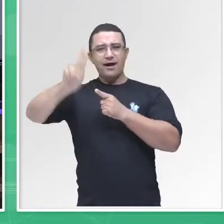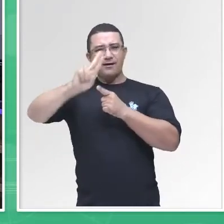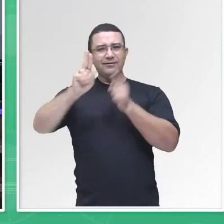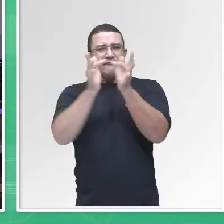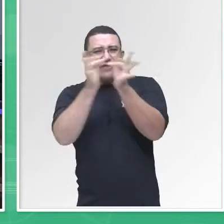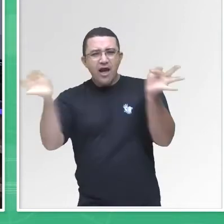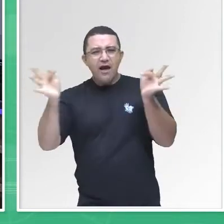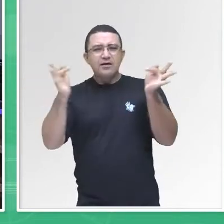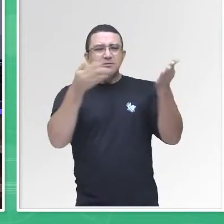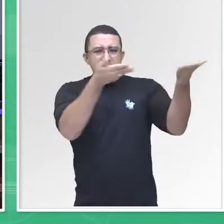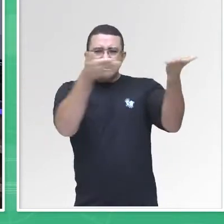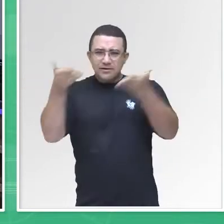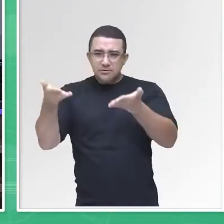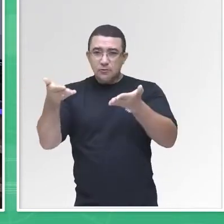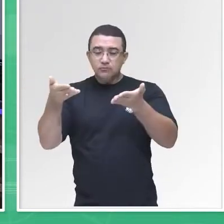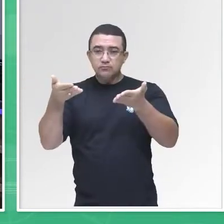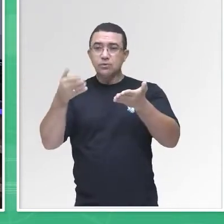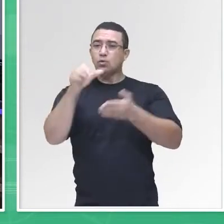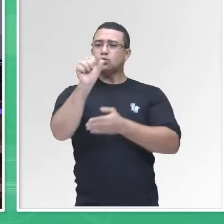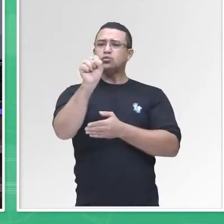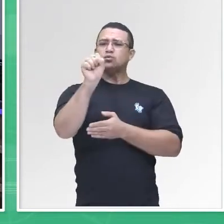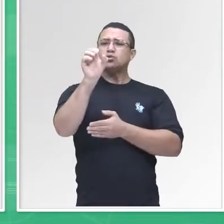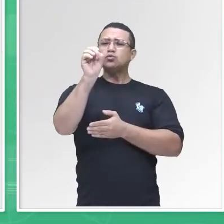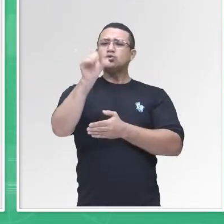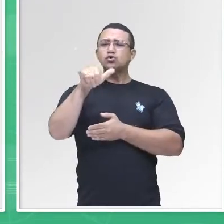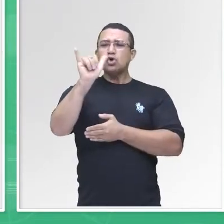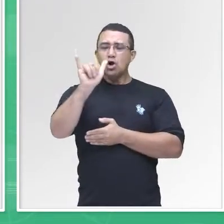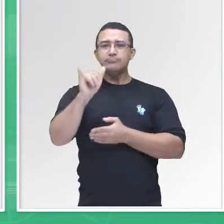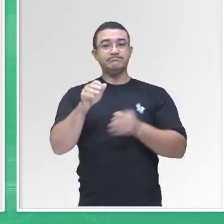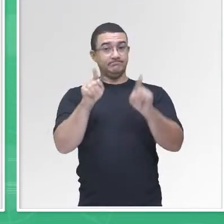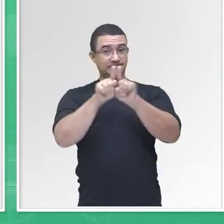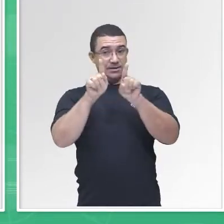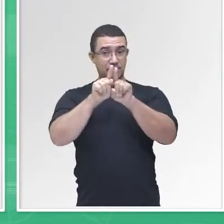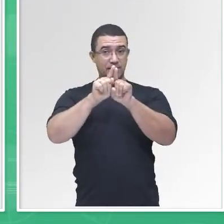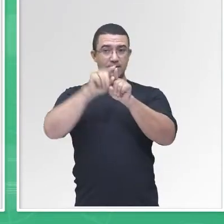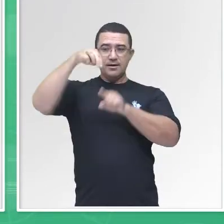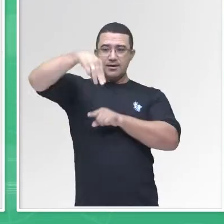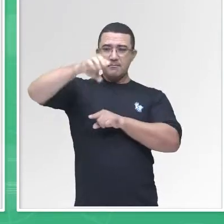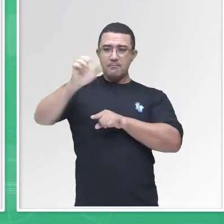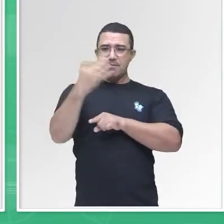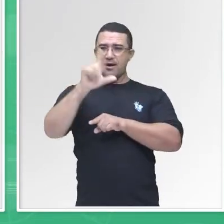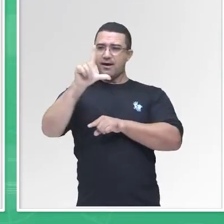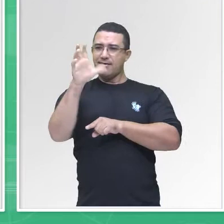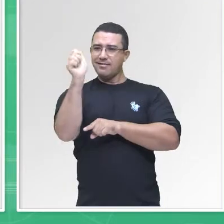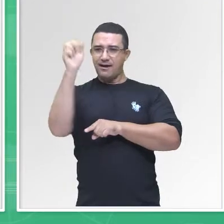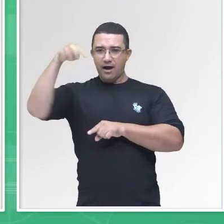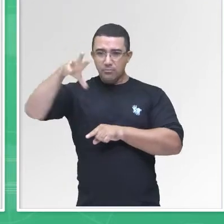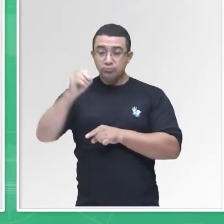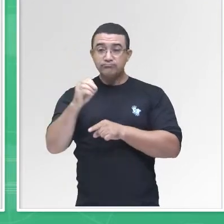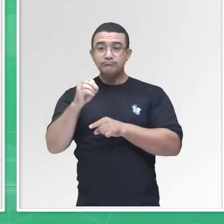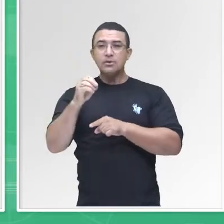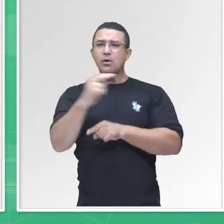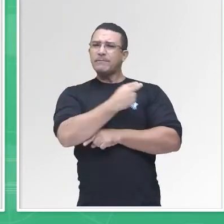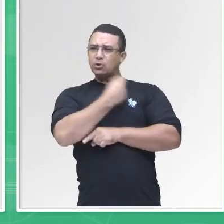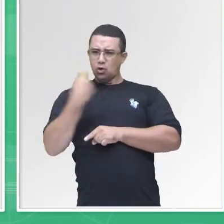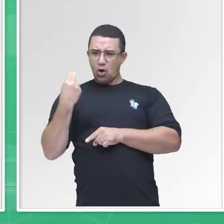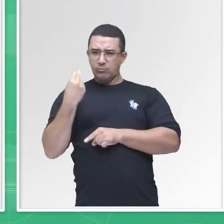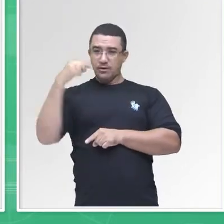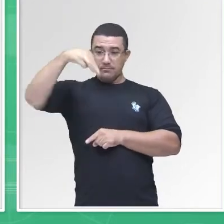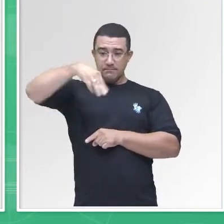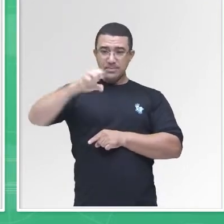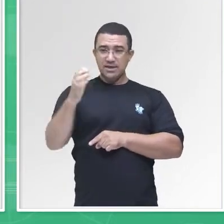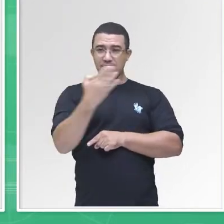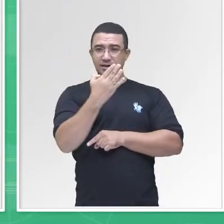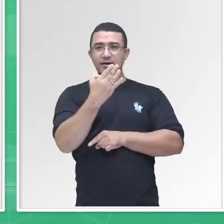espanhola. Vamos lá: soy, me llamo, soy, mi nombre es, aí você está se